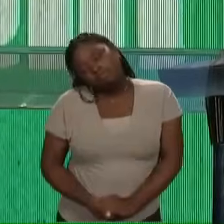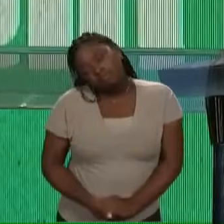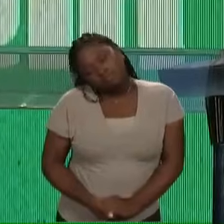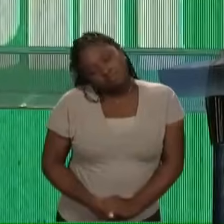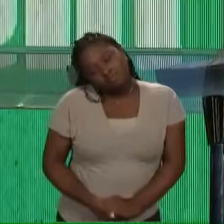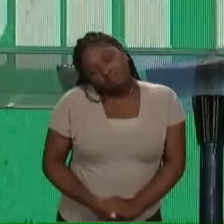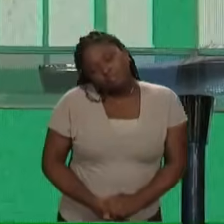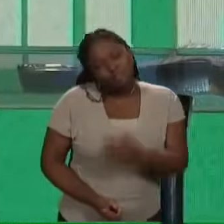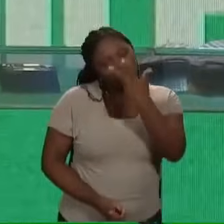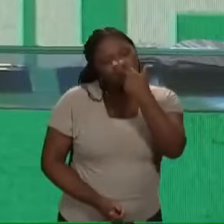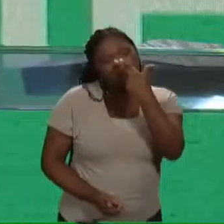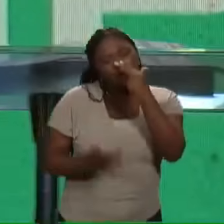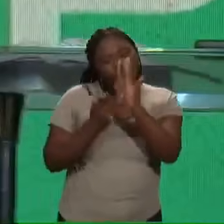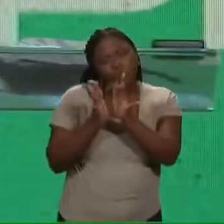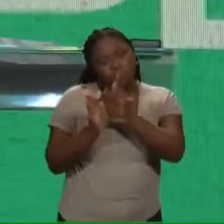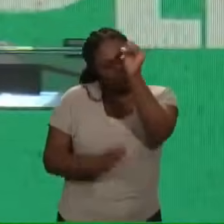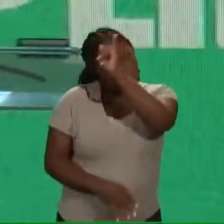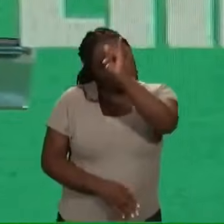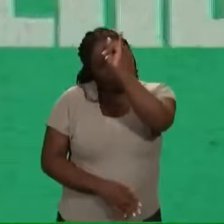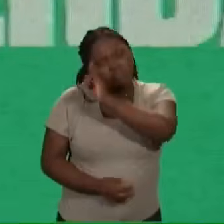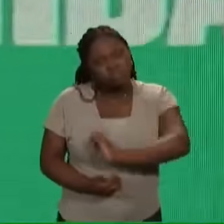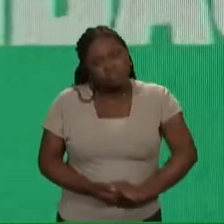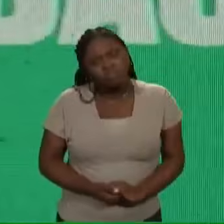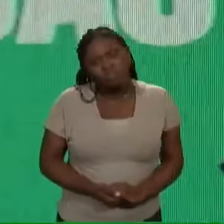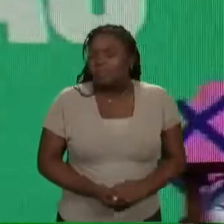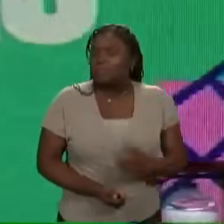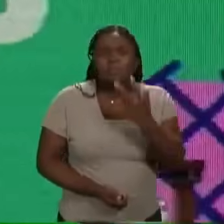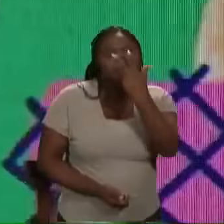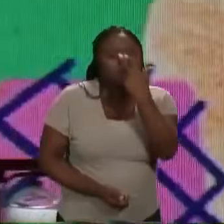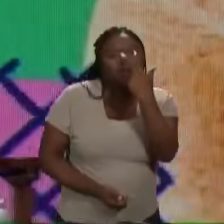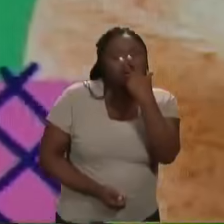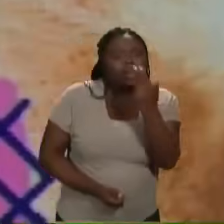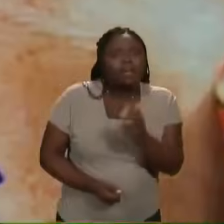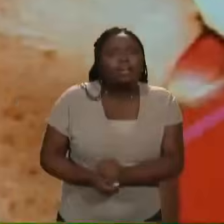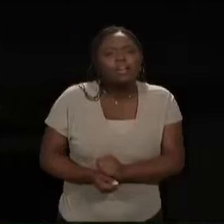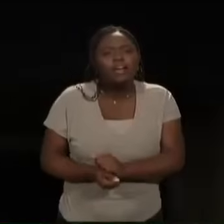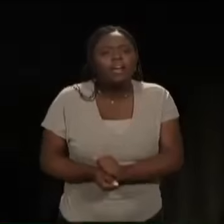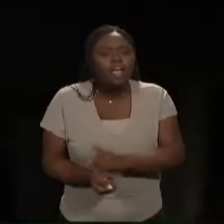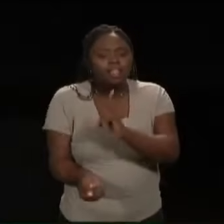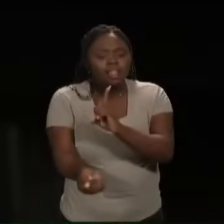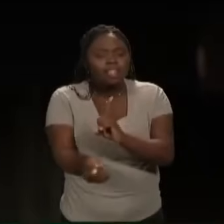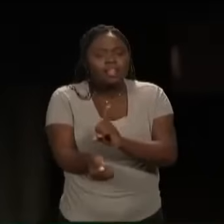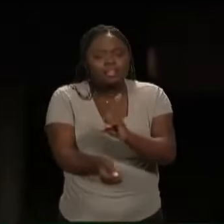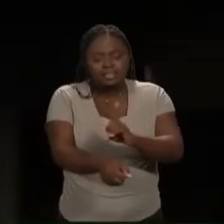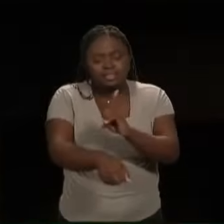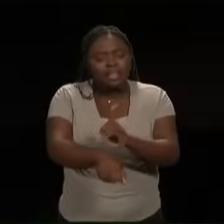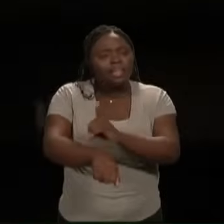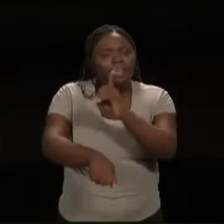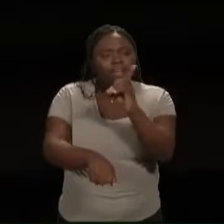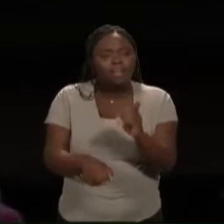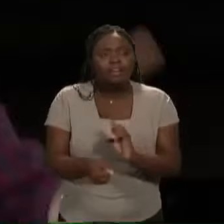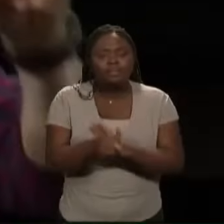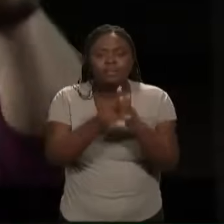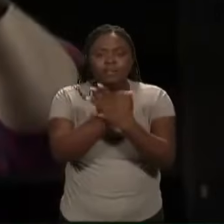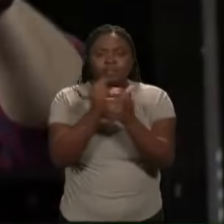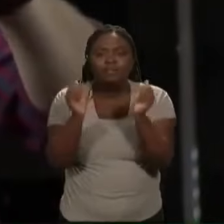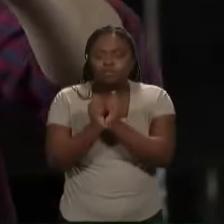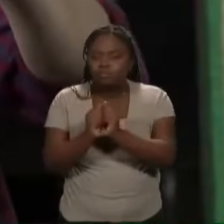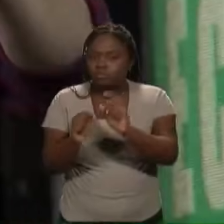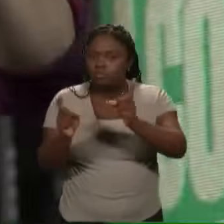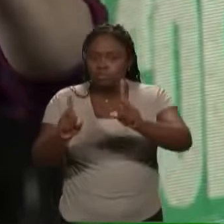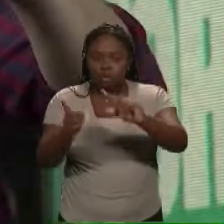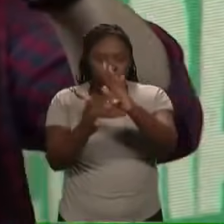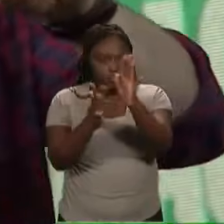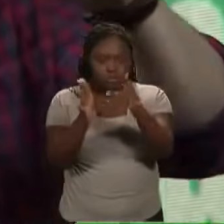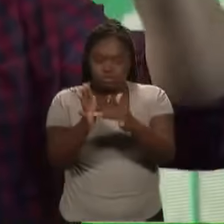Parece um Jesus abobado, um Jesus... Parece que pegou dengue e pegou Covid junto. Jesus não é assim não,